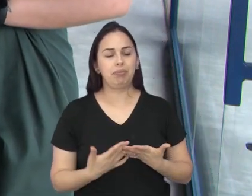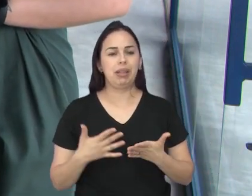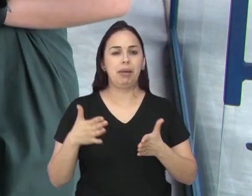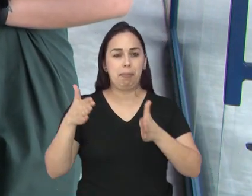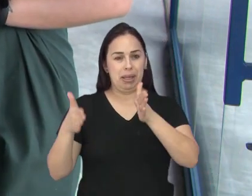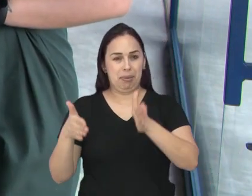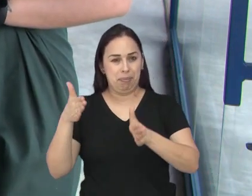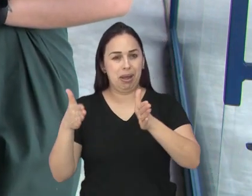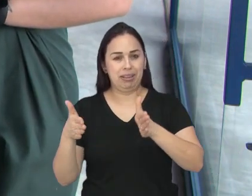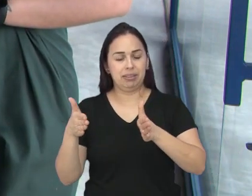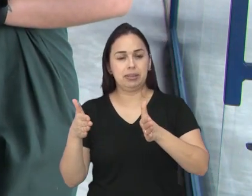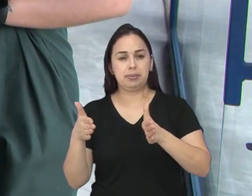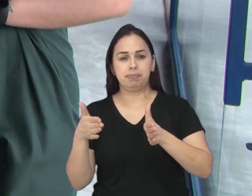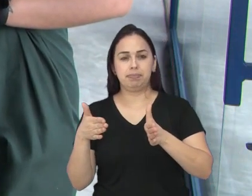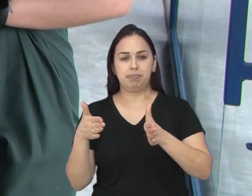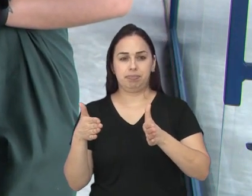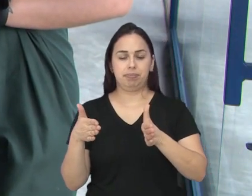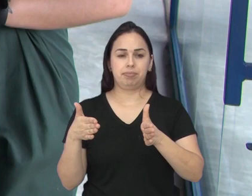disso rolou,